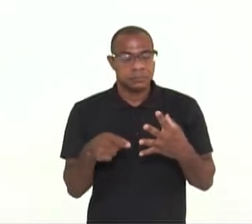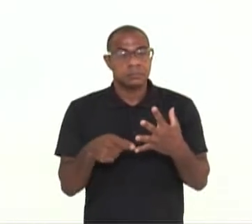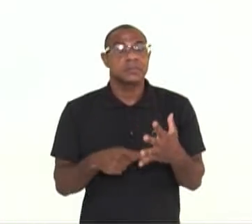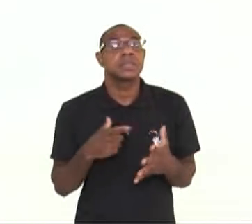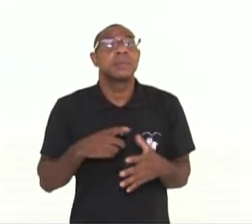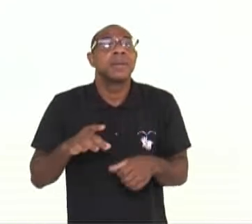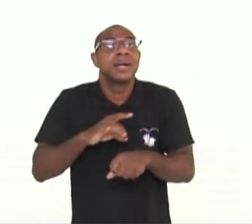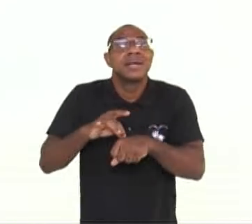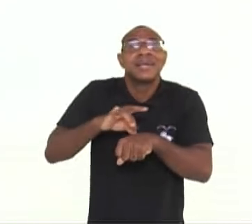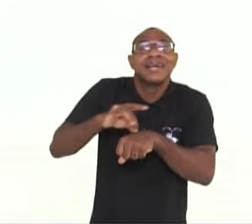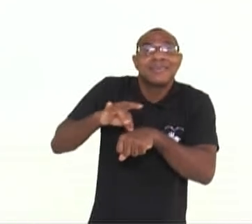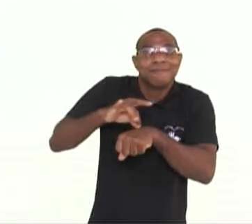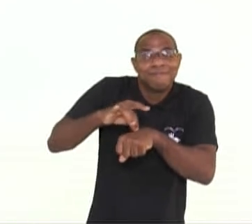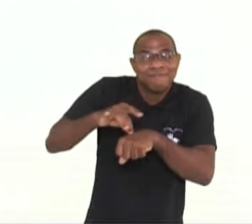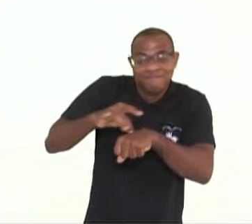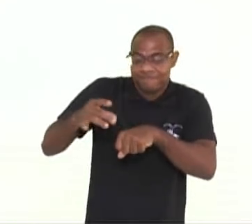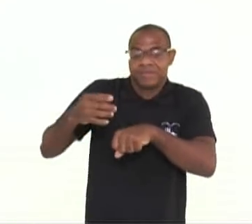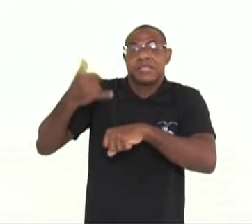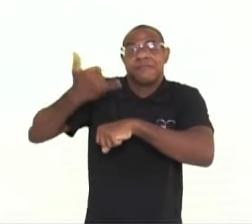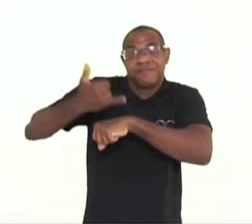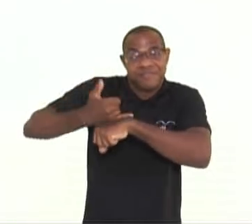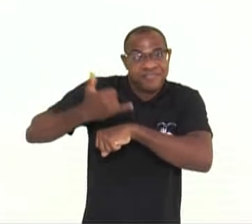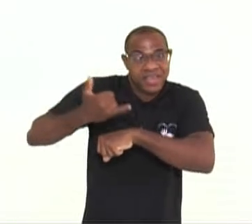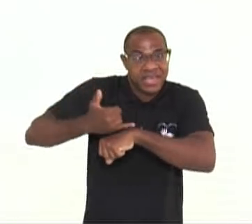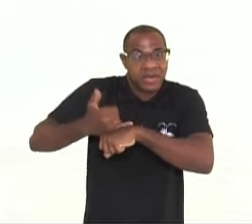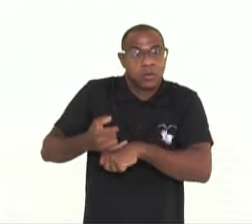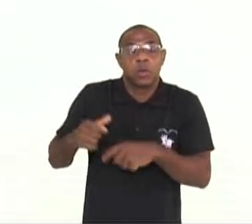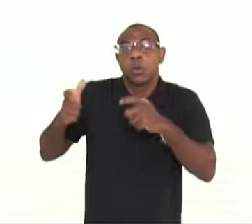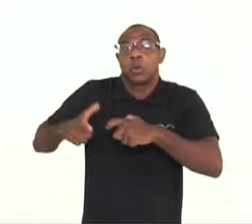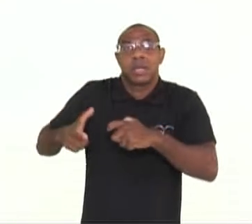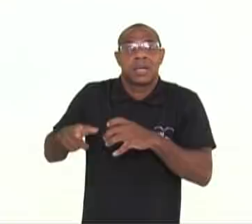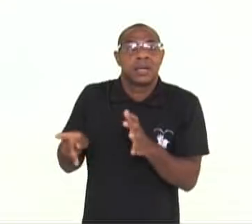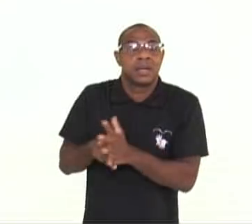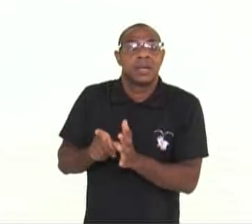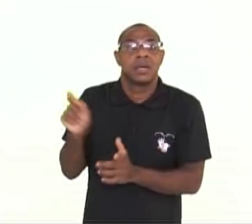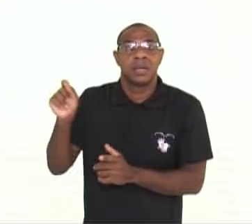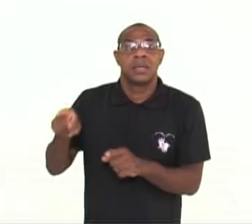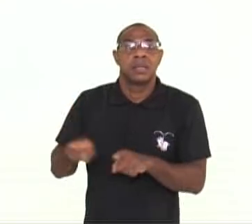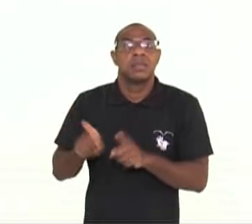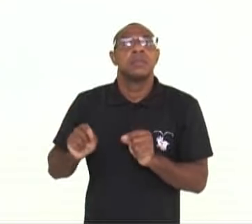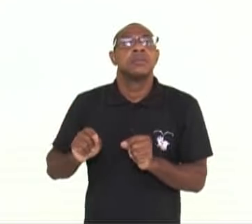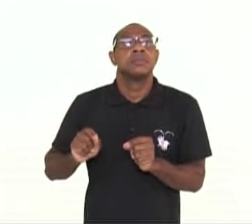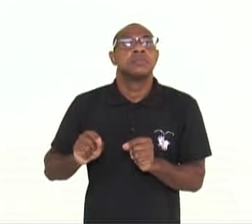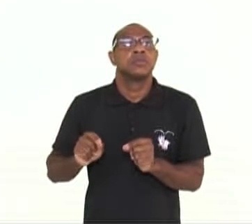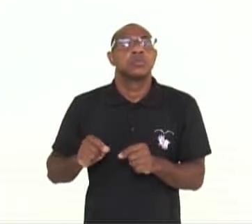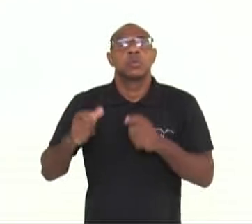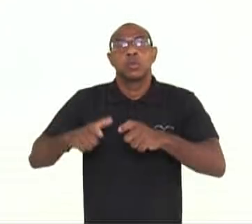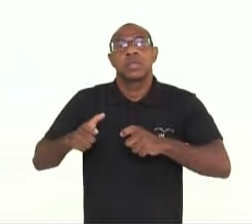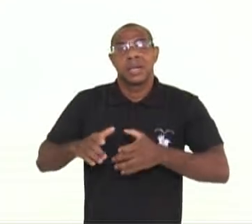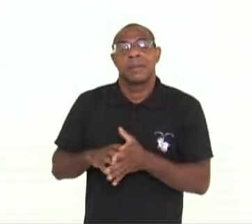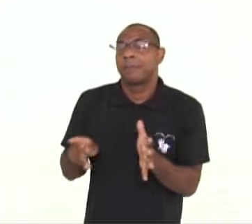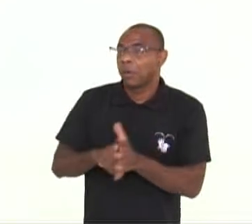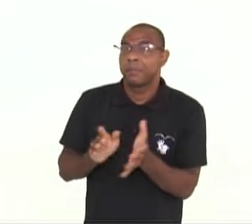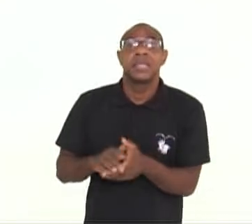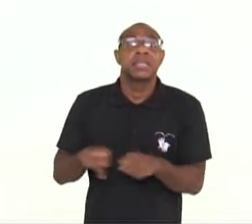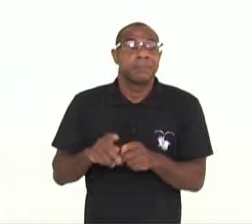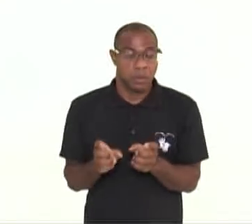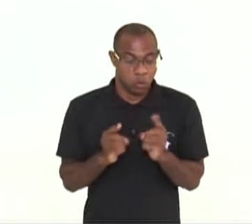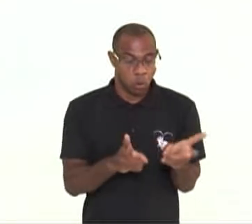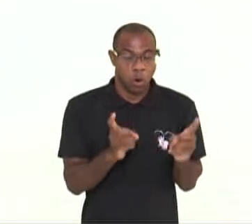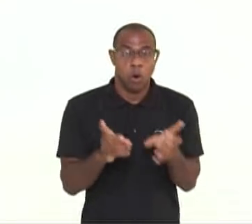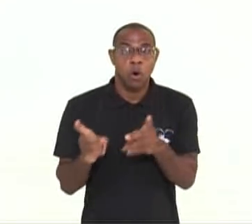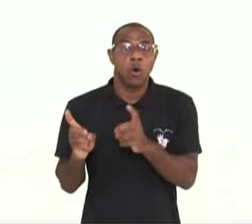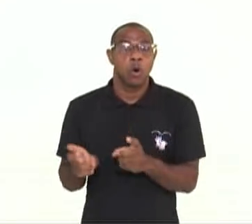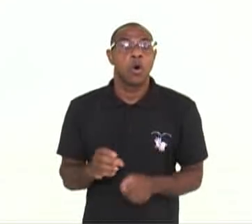de carvão e de ferro, fundamentais para essas máquinas, para a industrialização, e ainda um comércio interno muito